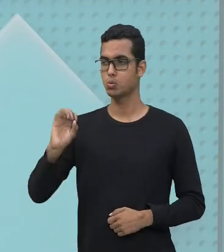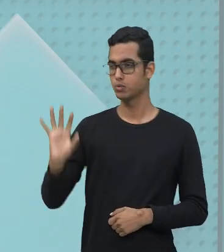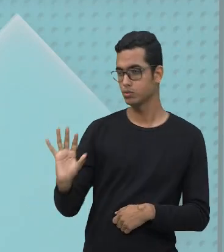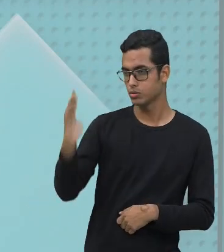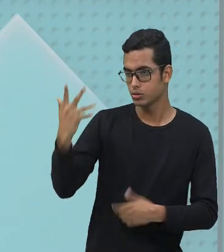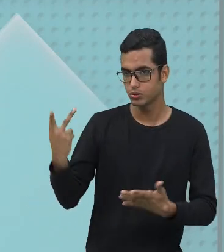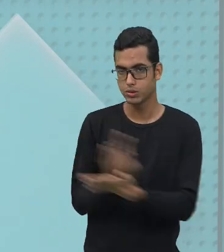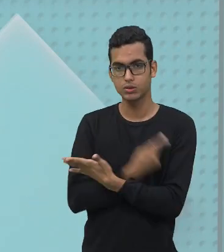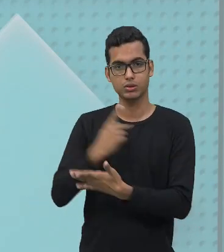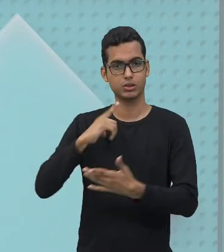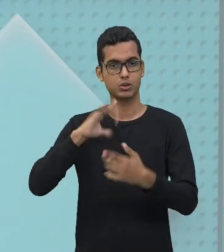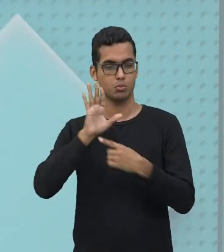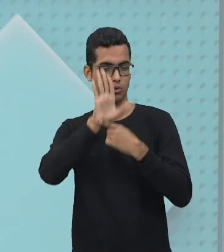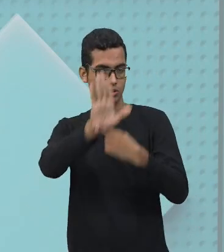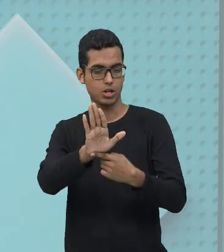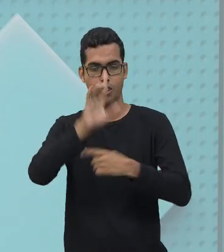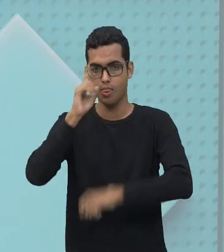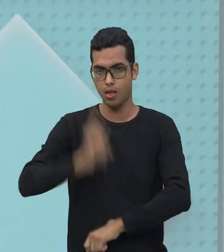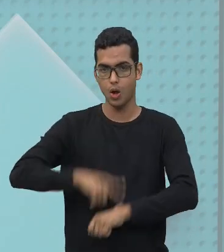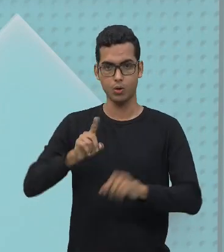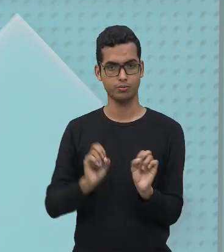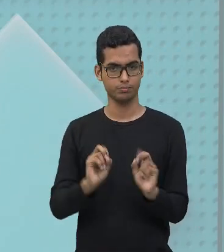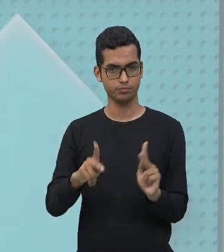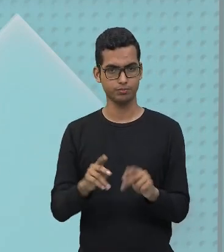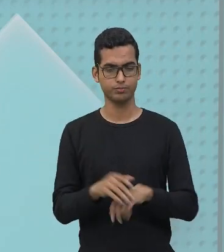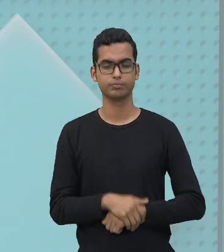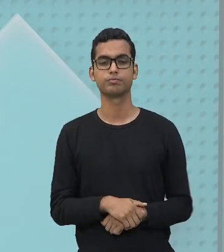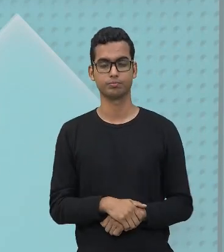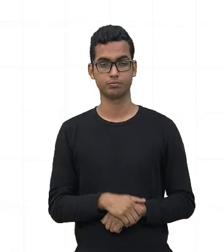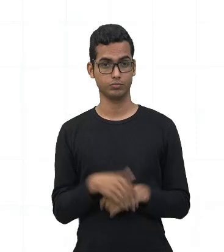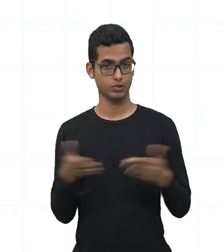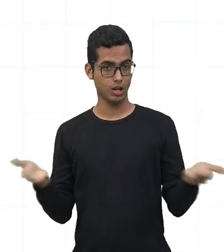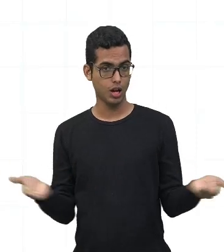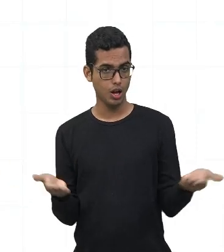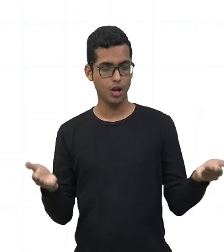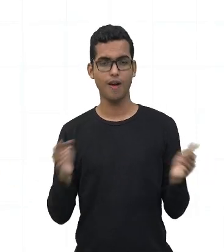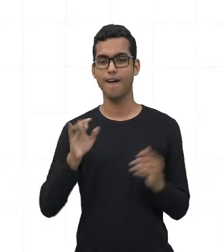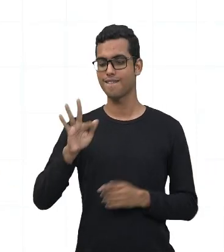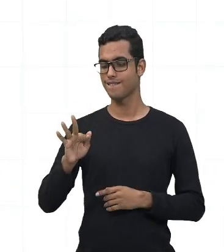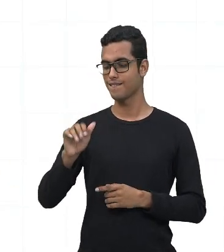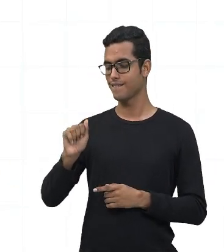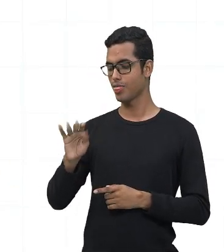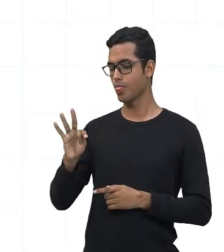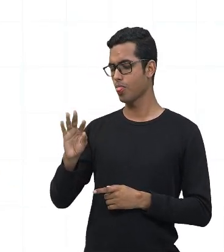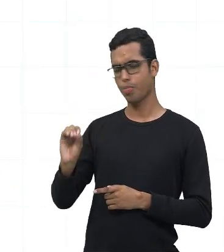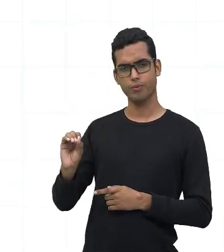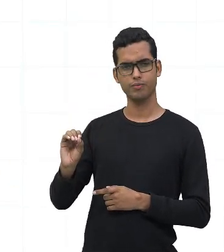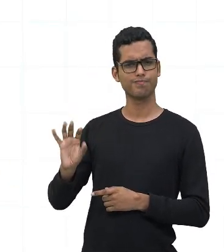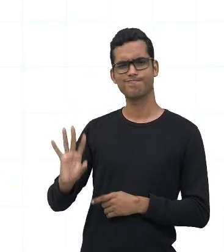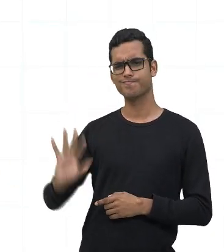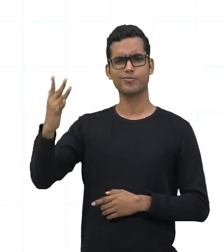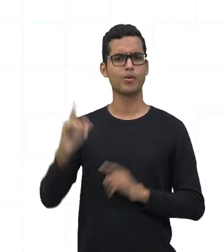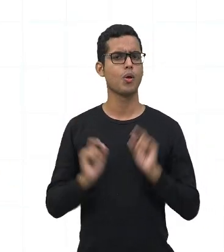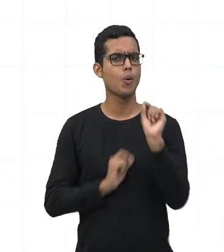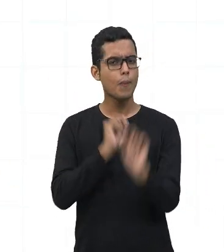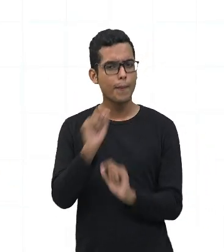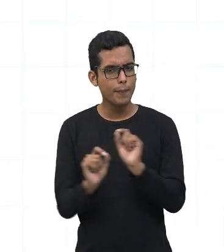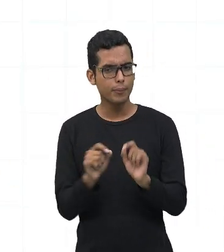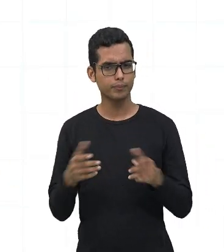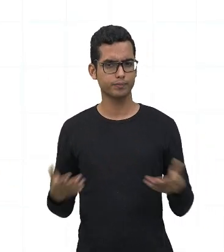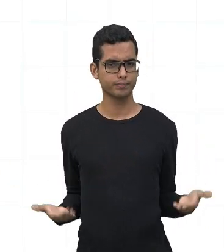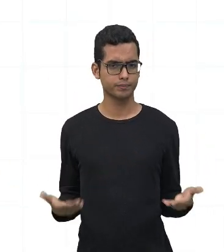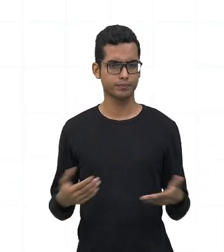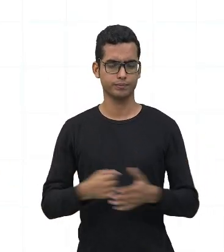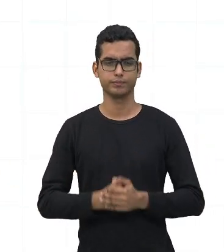está em discussão, certo? Então, vamos ver o que é fato. Fato é algo que